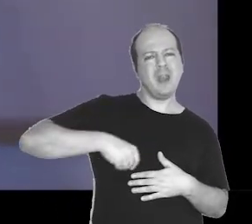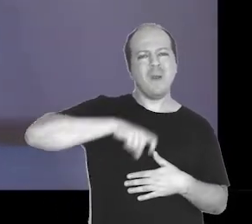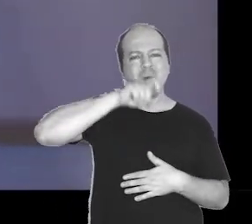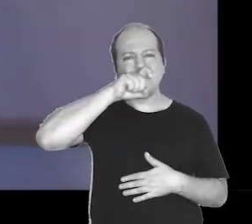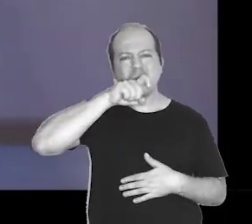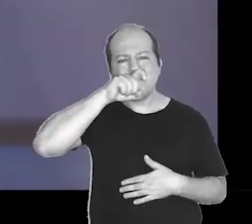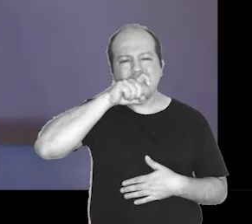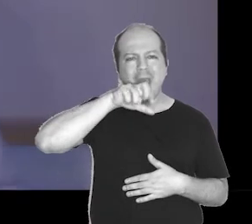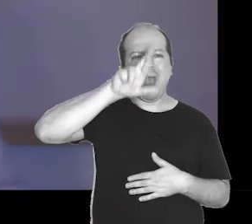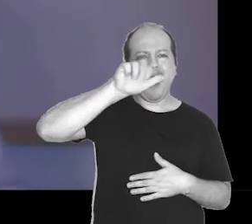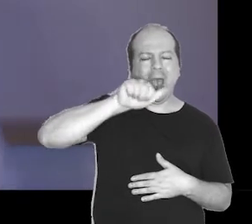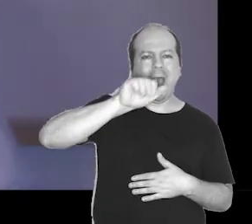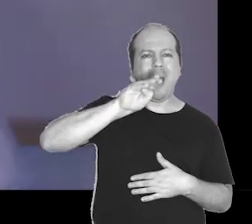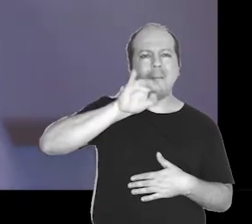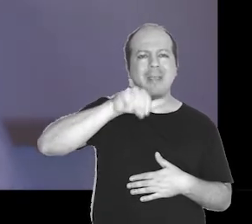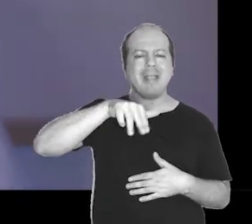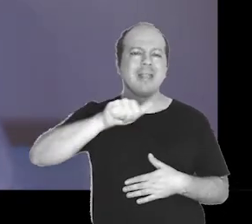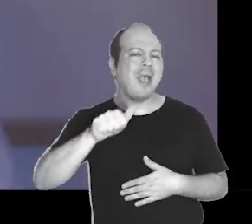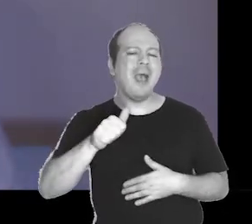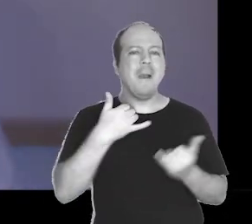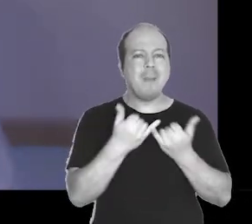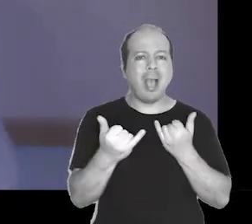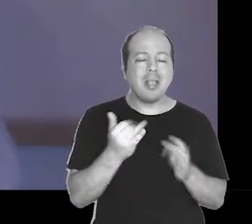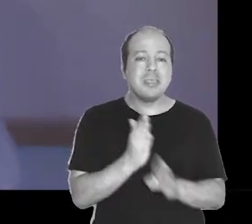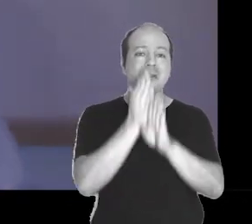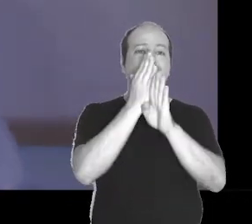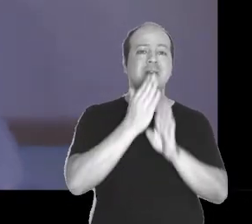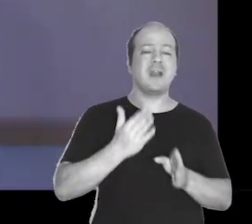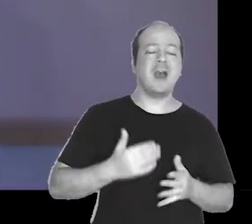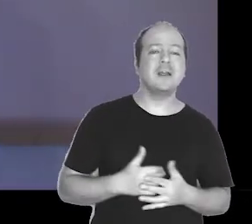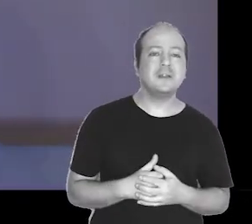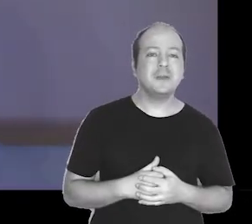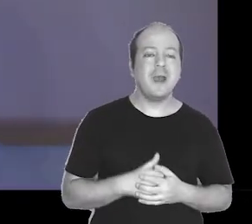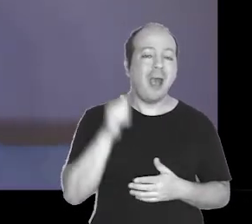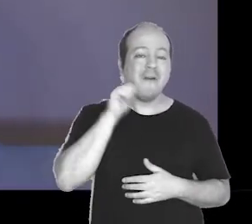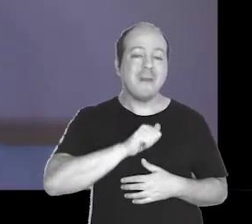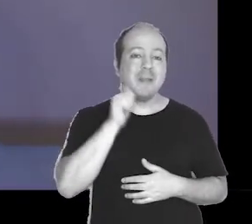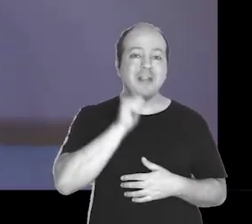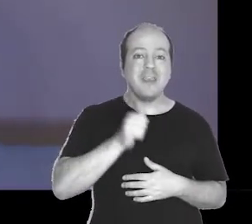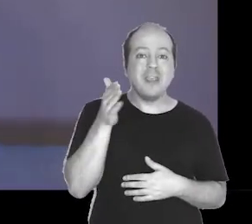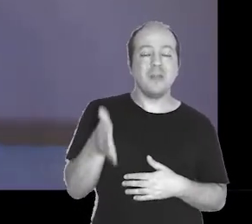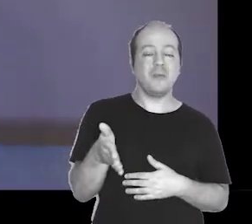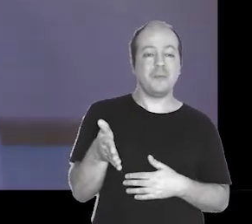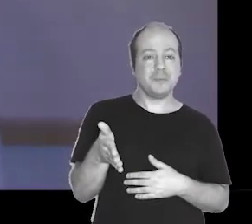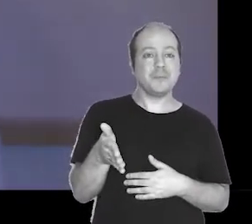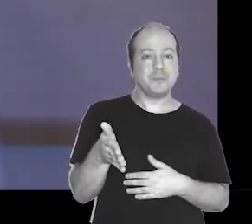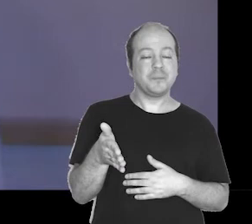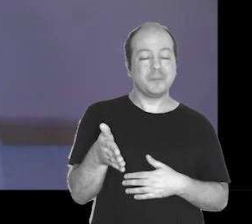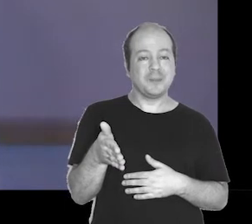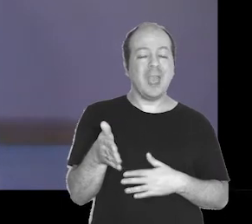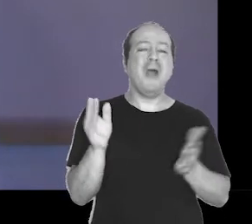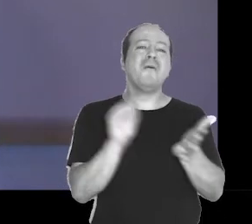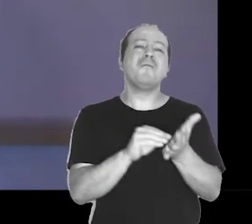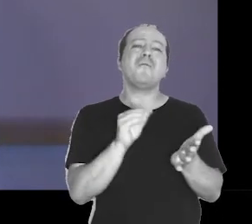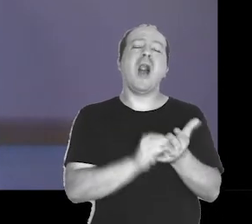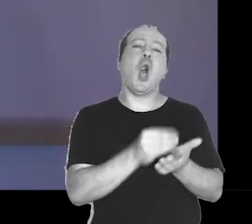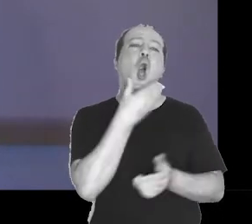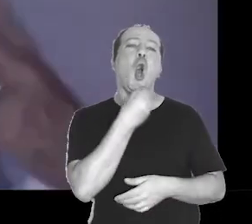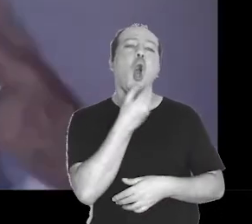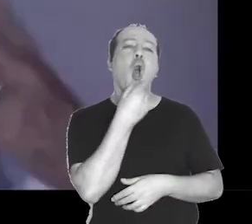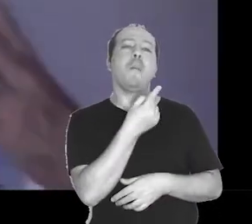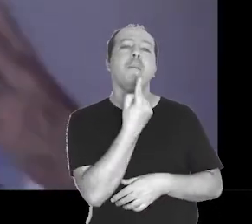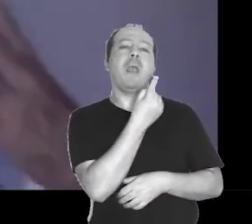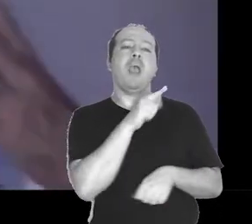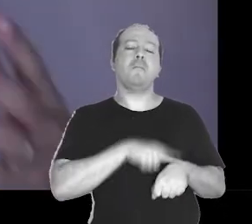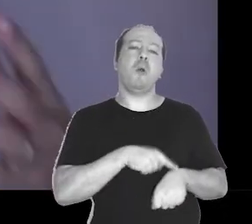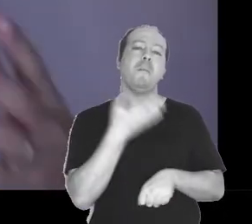rapina, intimamente identificado ao feminino, pela falta do masculino num primeiro